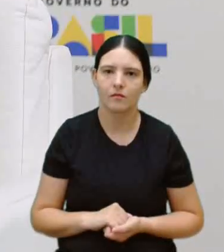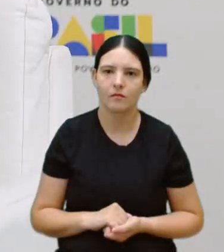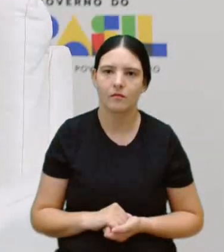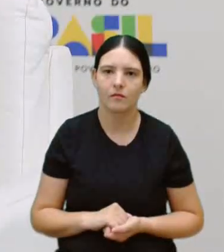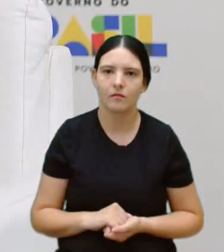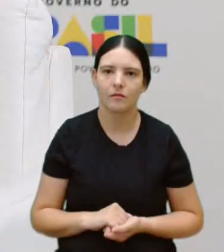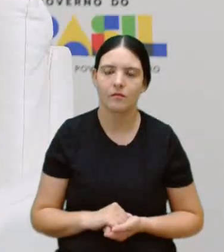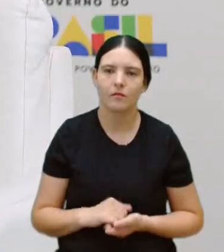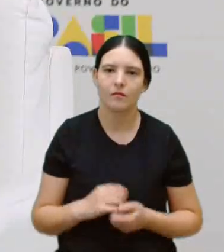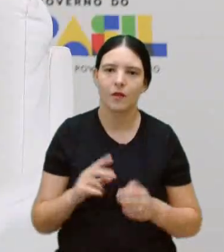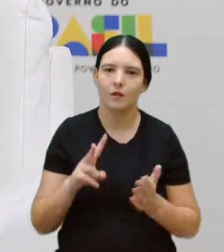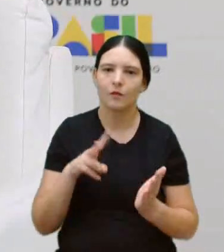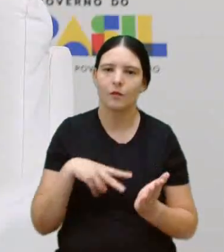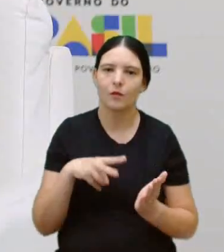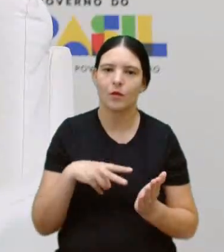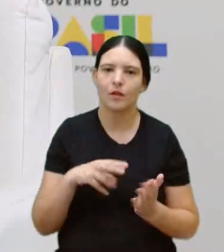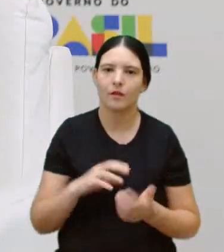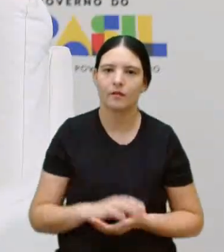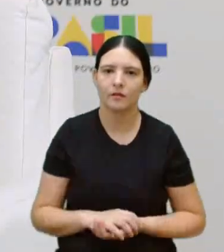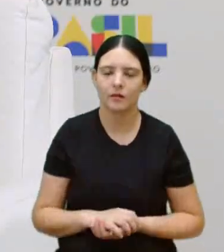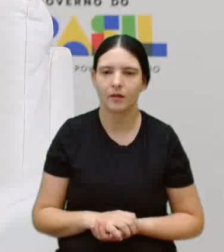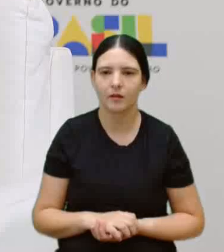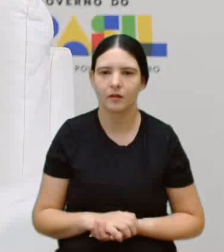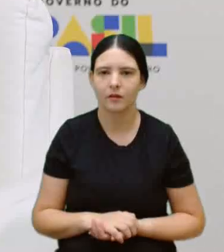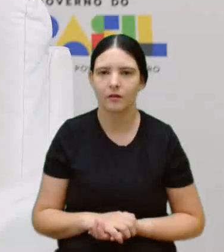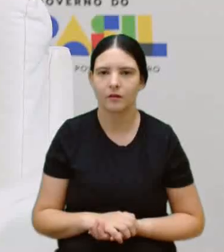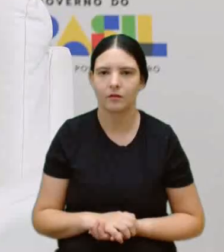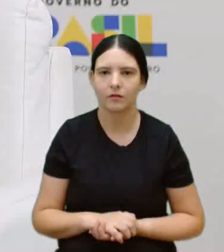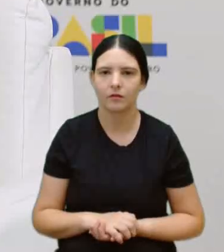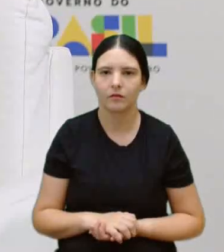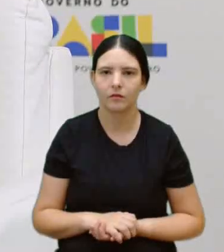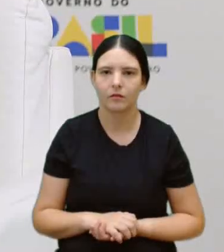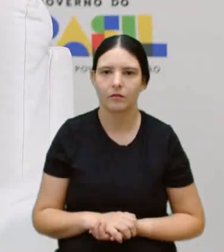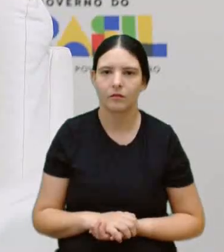um... Obrigado por ter localizado.